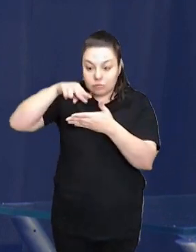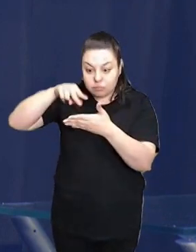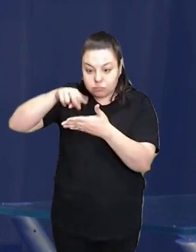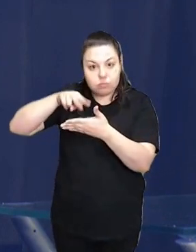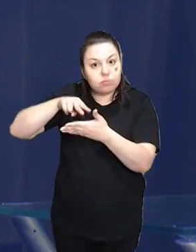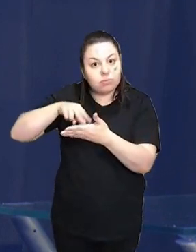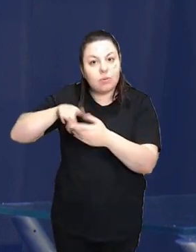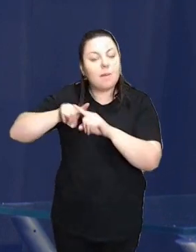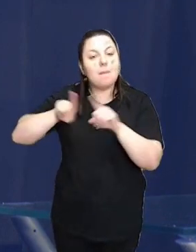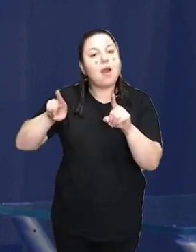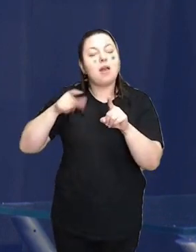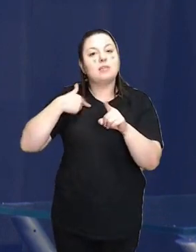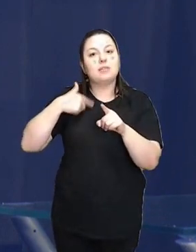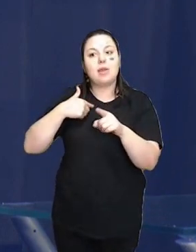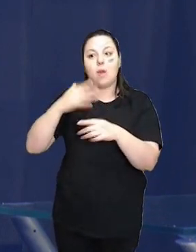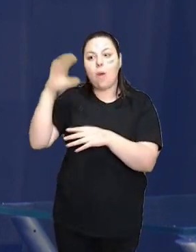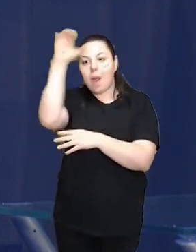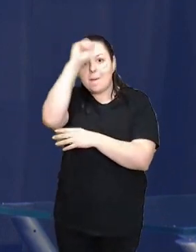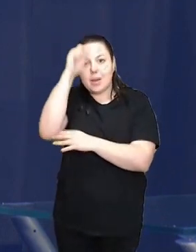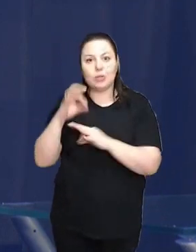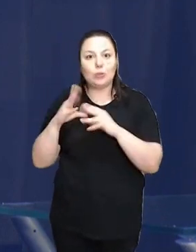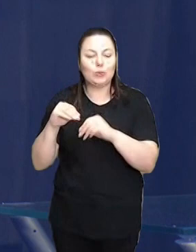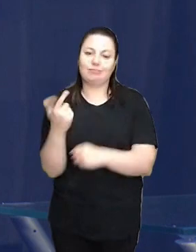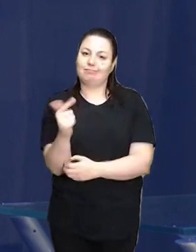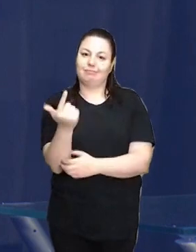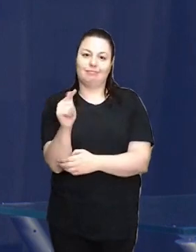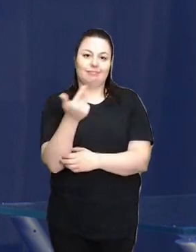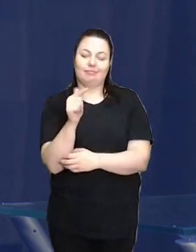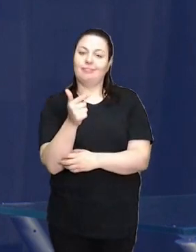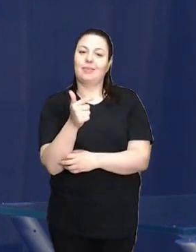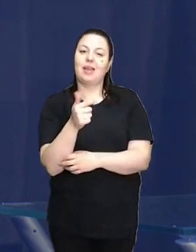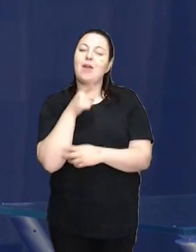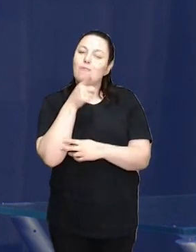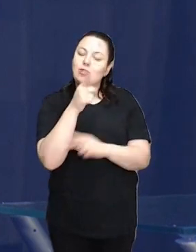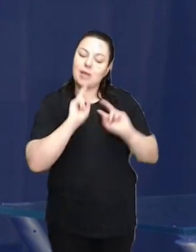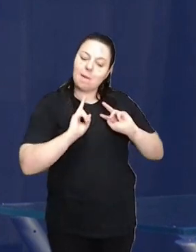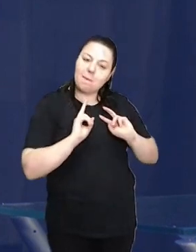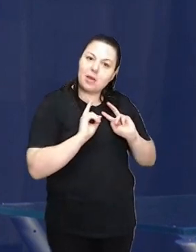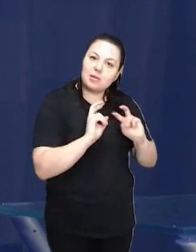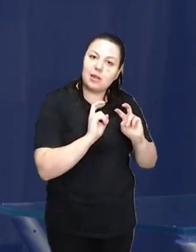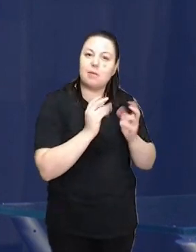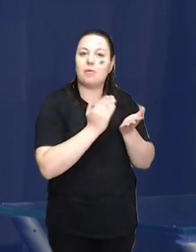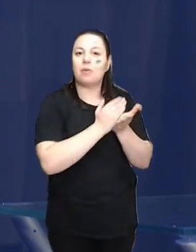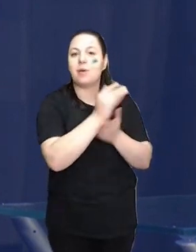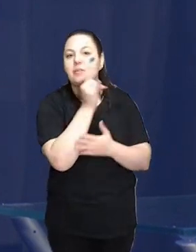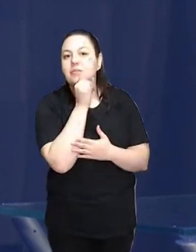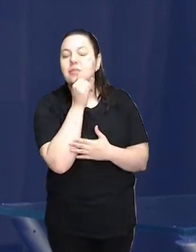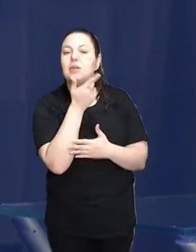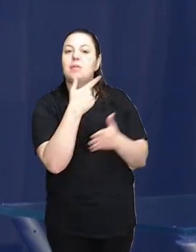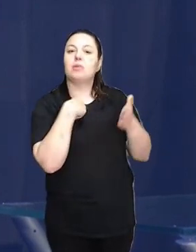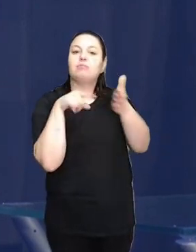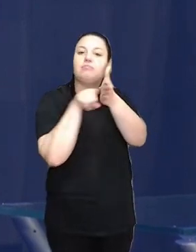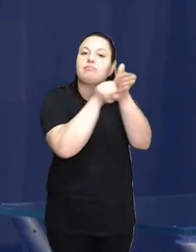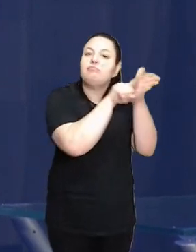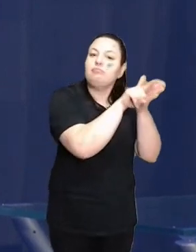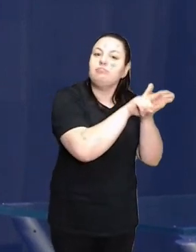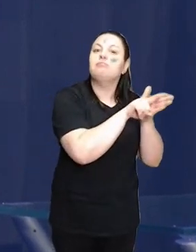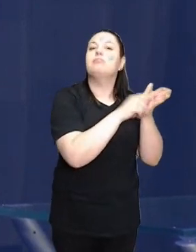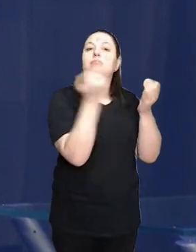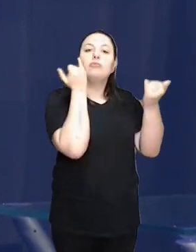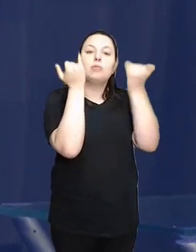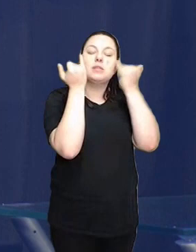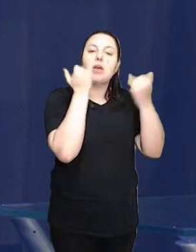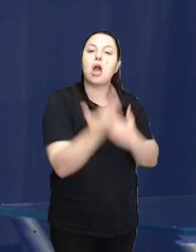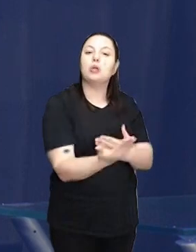mais absorvendo. Você percebe que você começa a procurar informações que reforçam a sua visão de mundo, e cada vez a gente vai